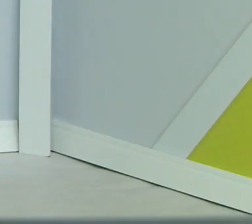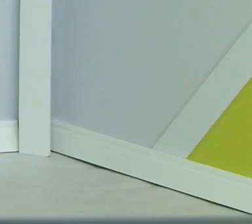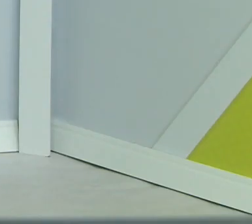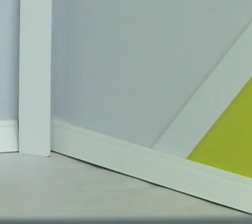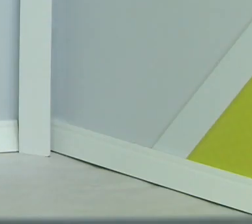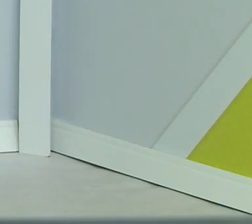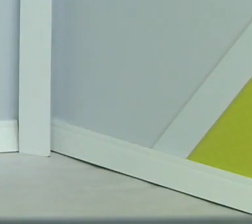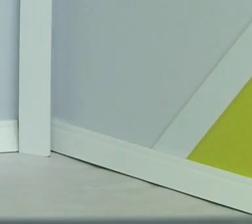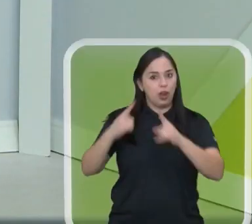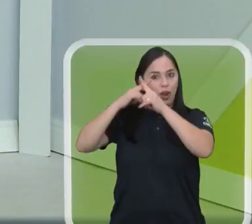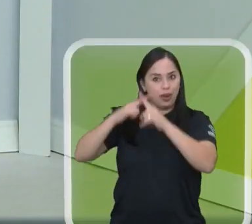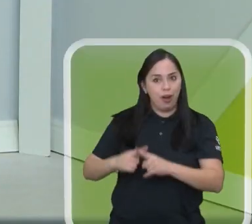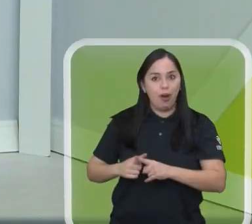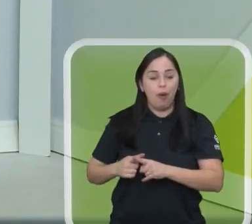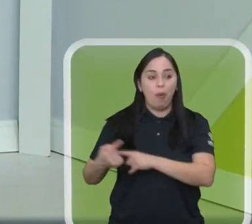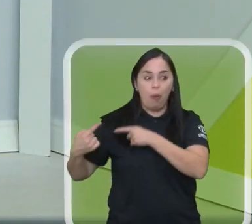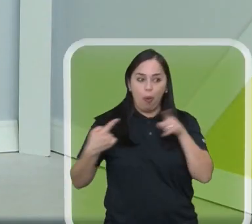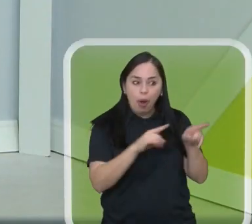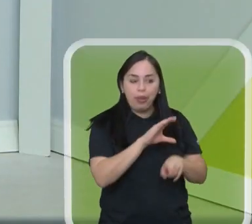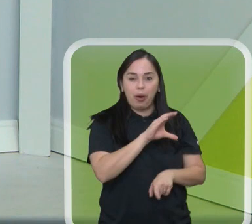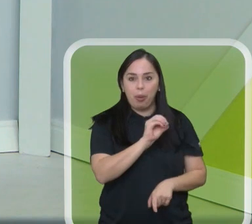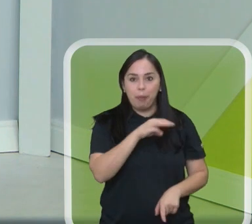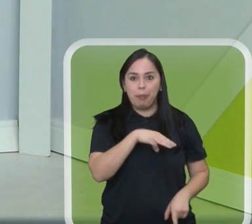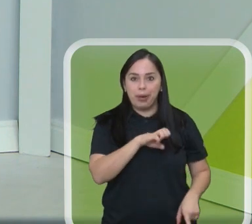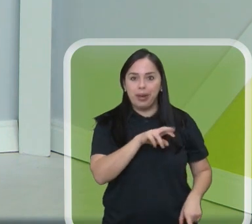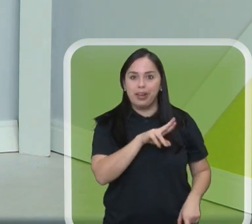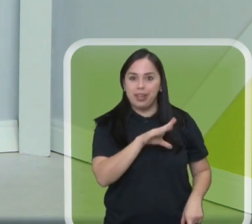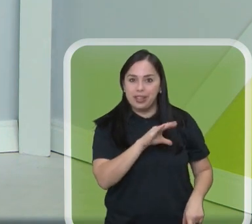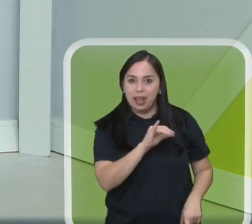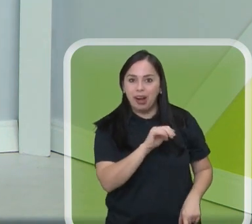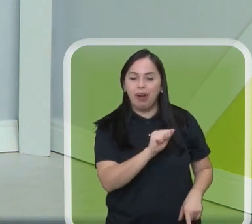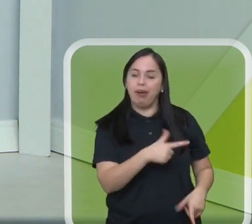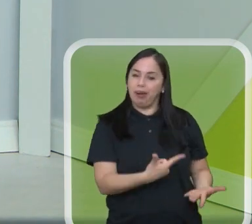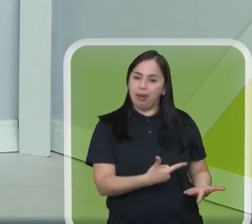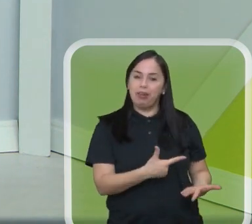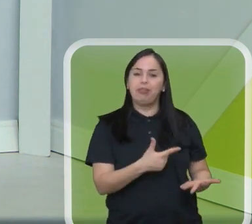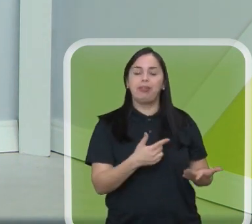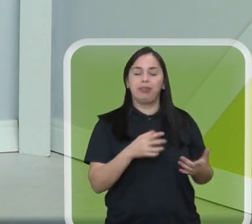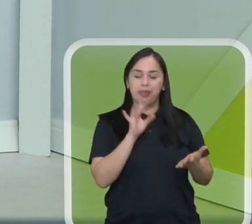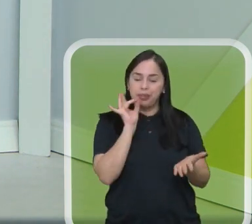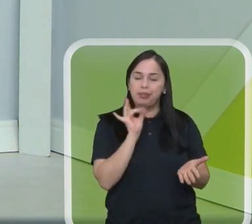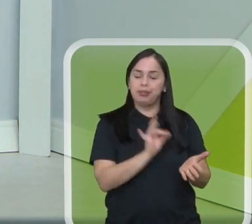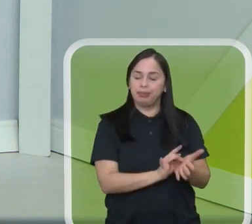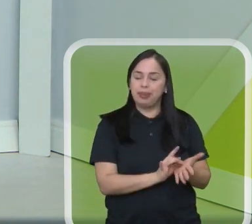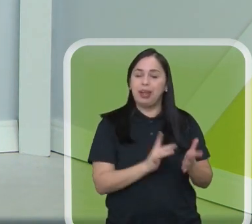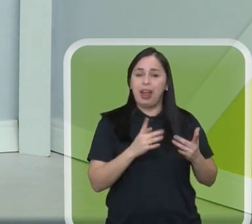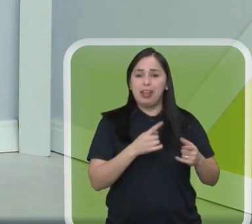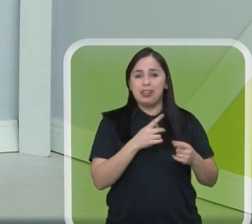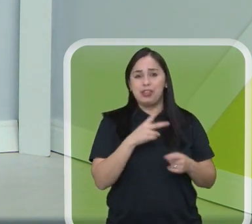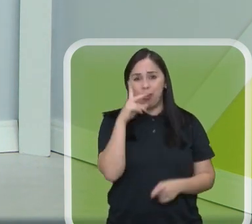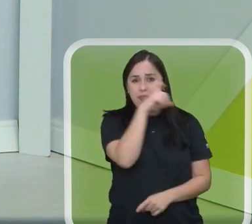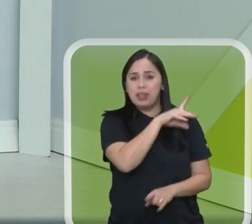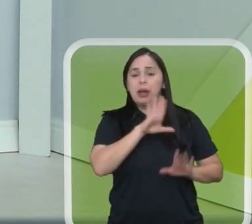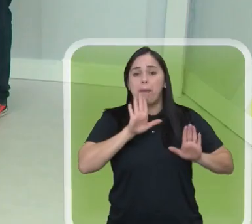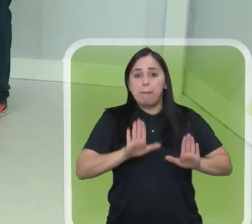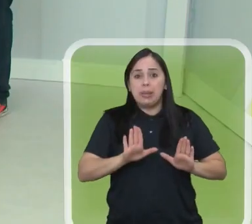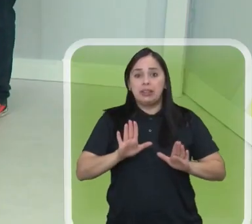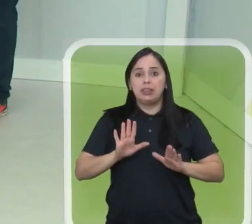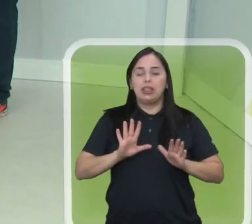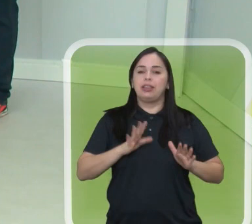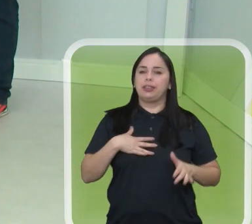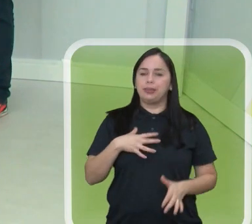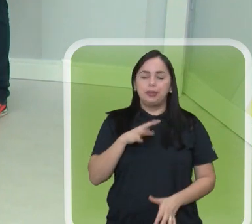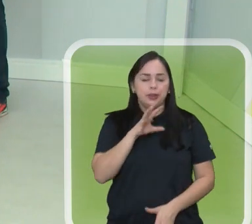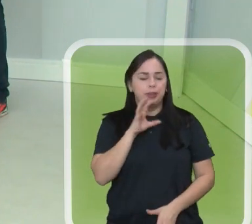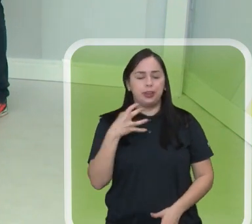Os jogos contra o Comercial foram chaves, né, Robertinho? E o São José teve a chance da vitória ainda, mas a situação, num contexto geral, estava difícil,